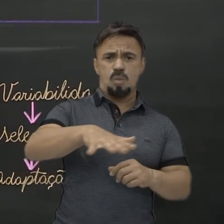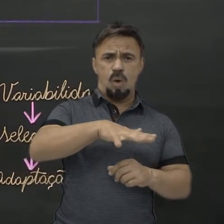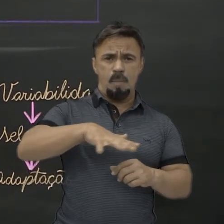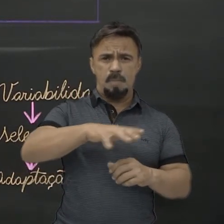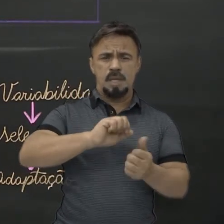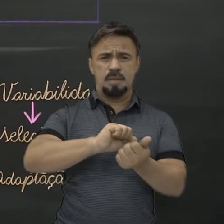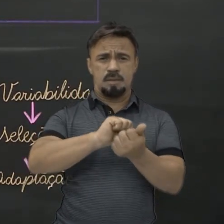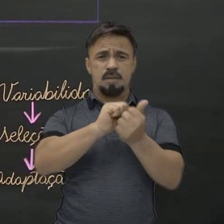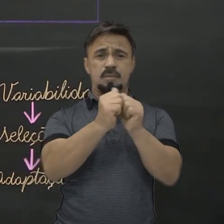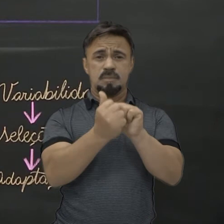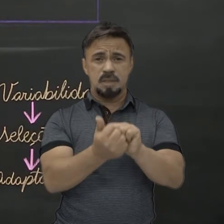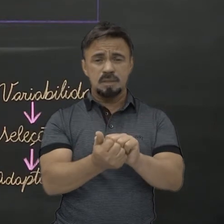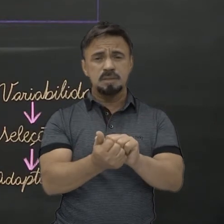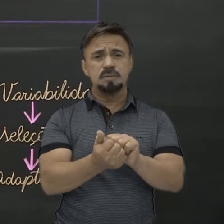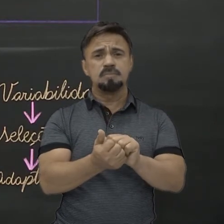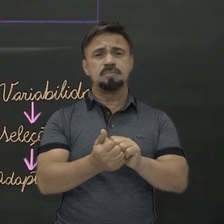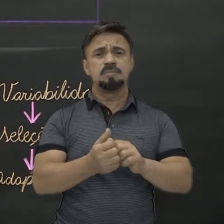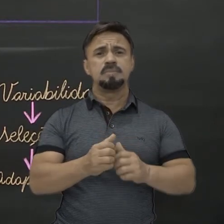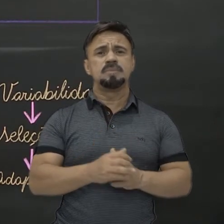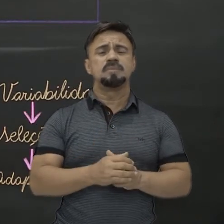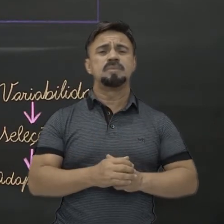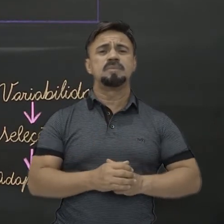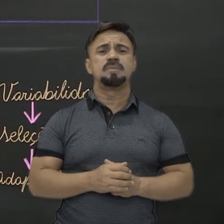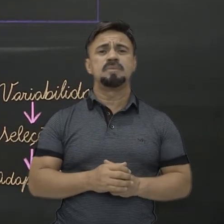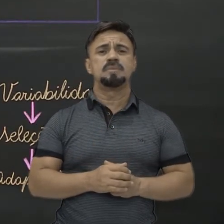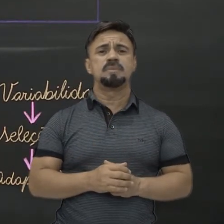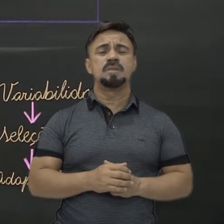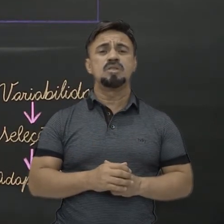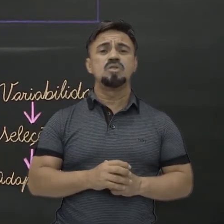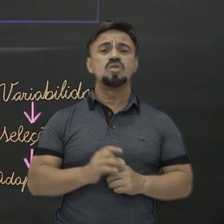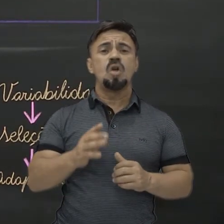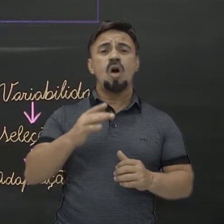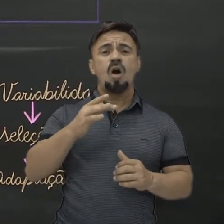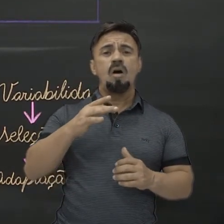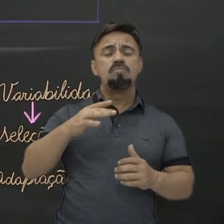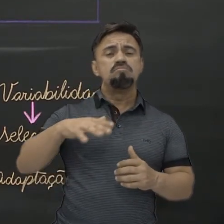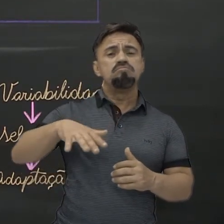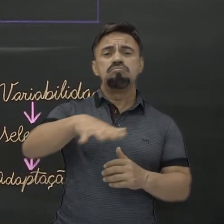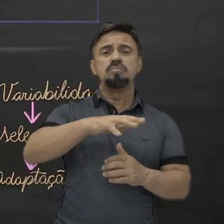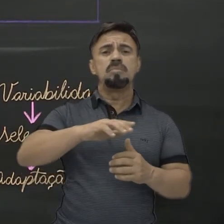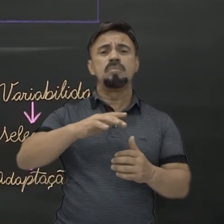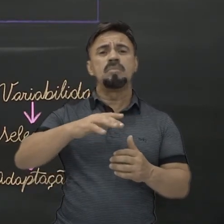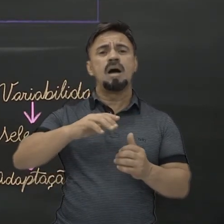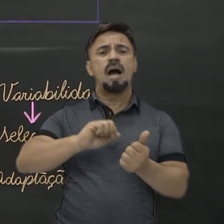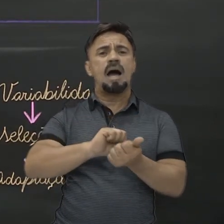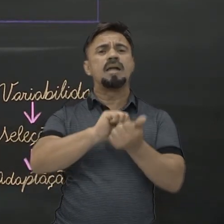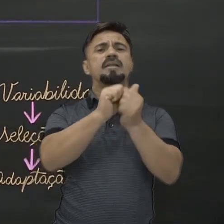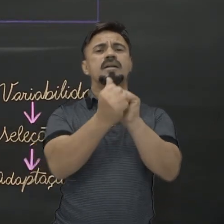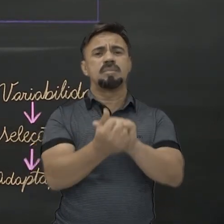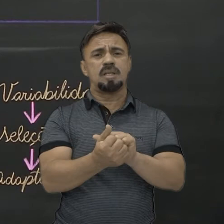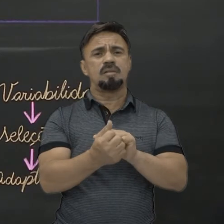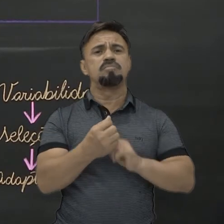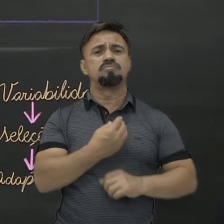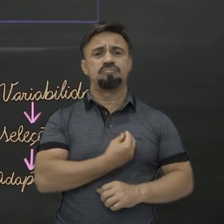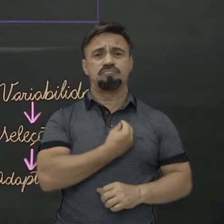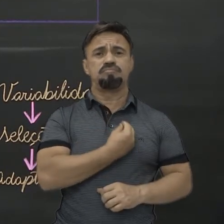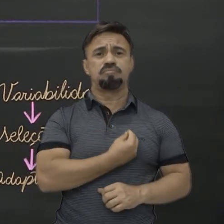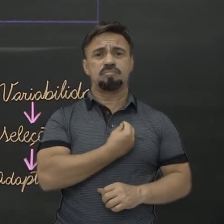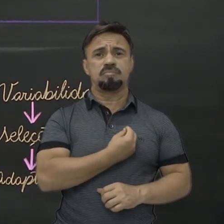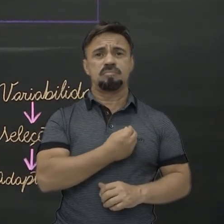nessa variabilidade. E, enfim, sobra ali os mais adaptados. Uma menor variabilidade de